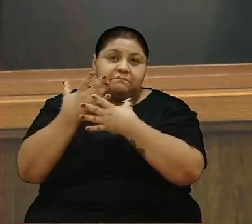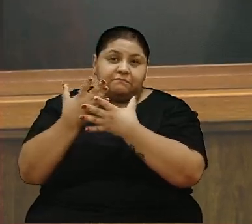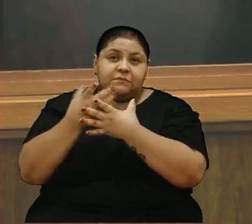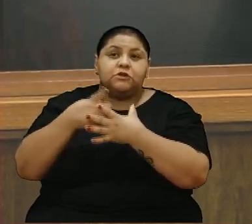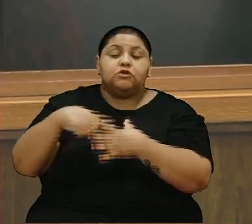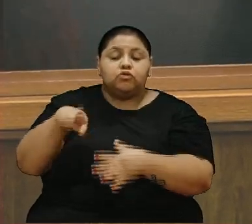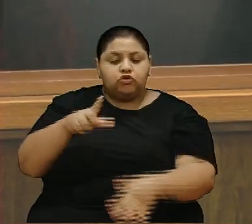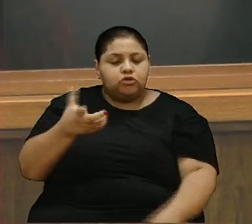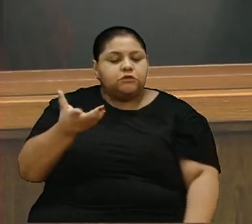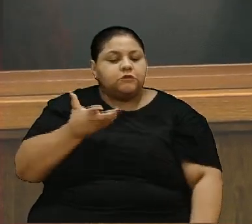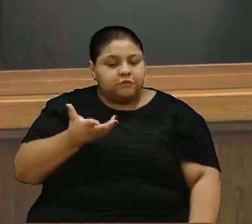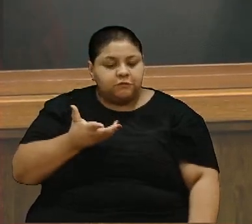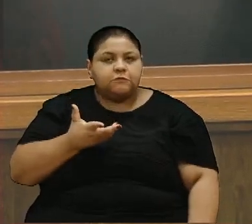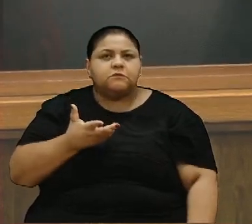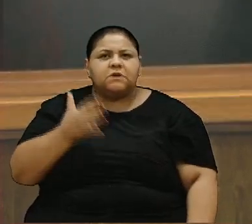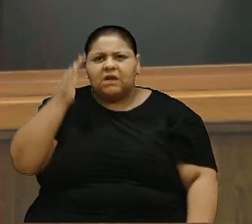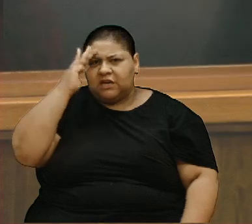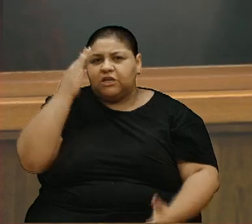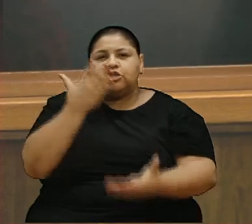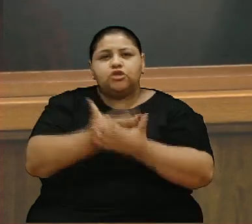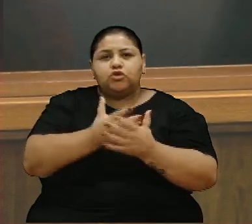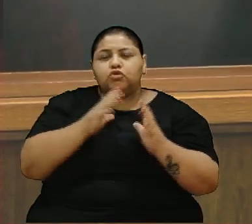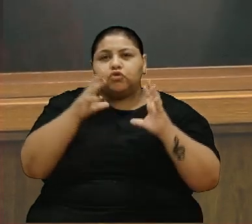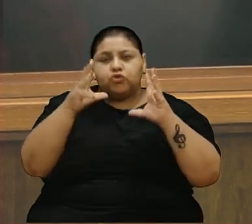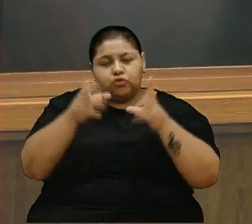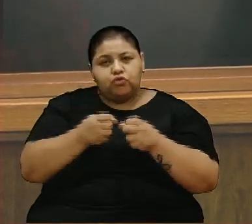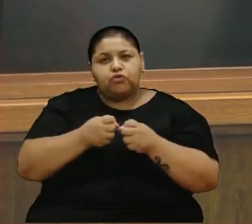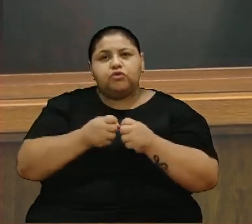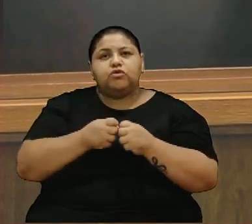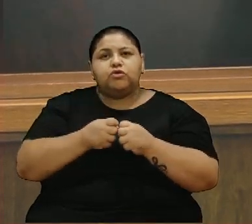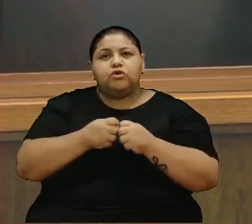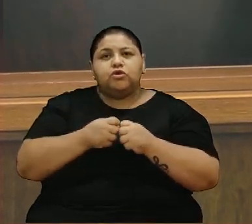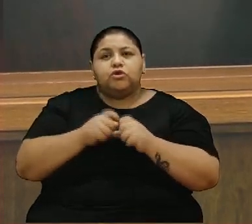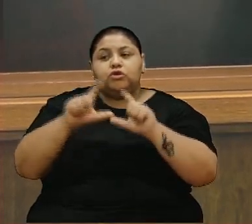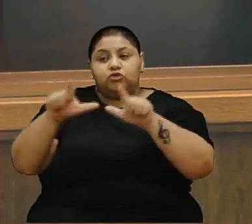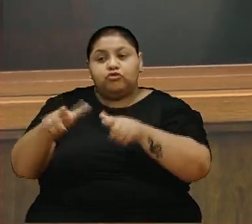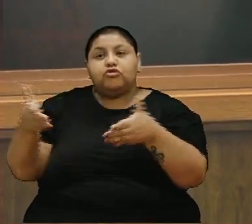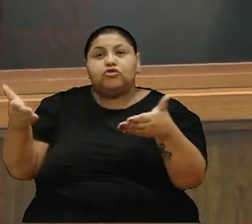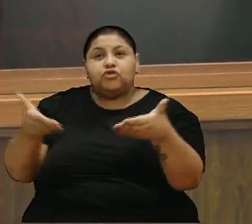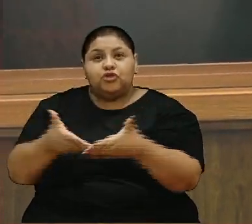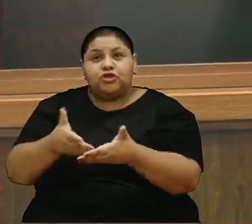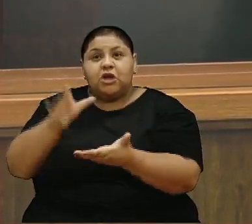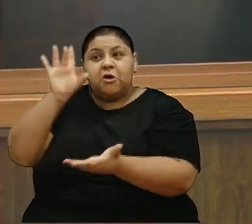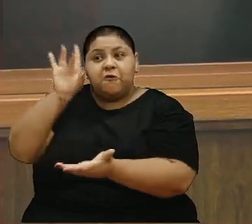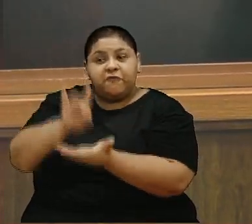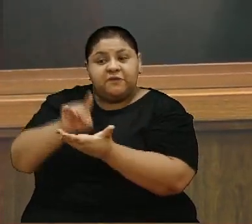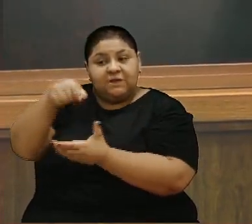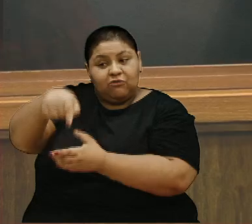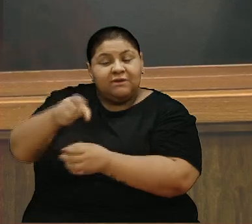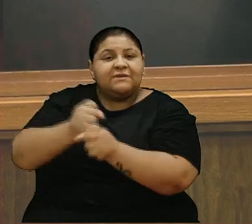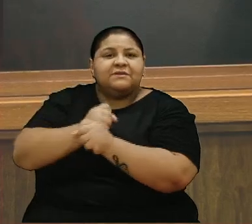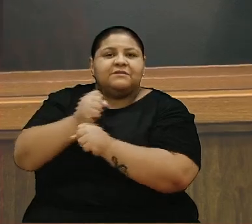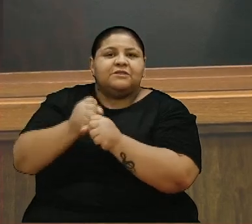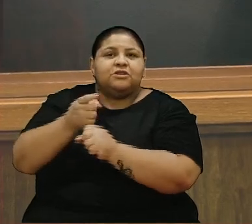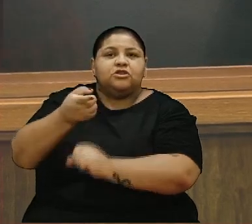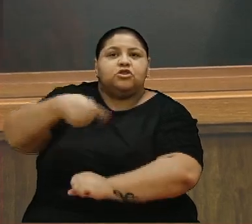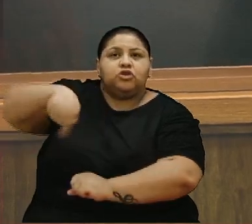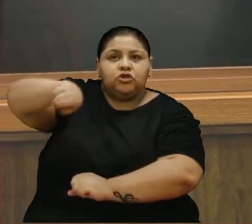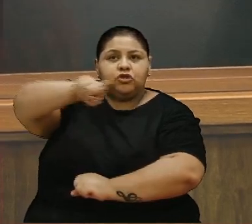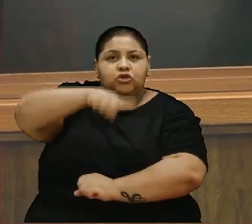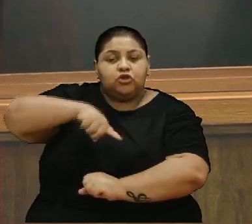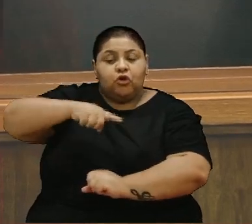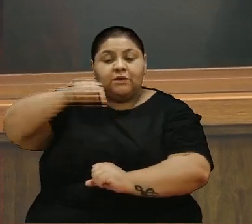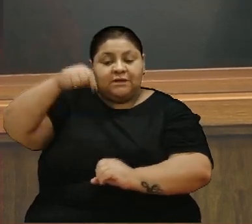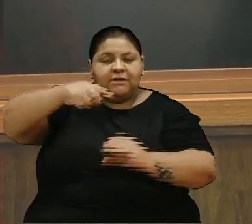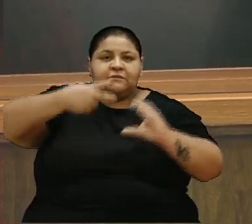nós queremos, acredito que todo mundo quer, que esse núcleo já seja realidade a partir desse ano. E nós aqui, enquanto Câmara